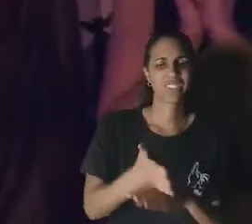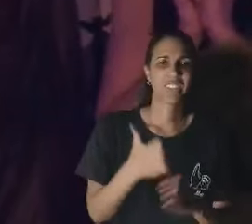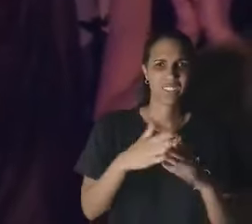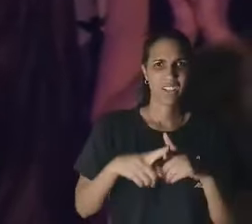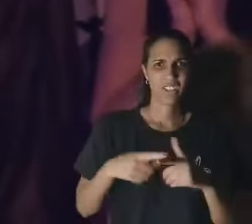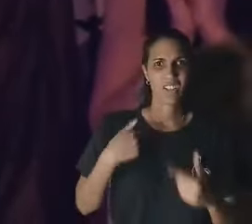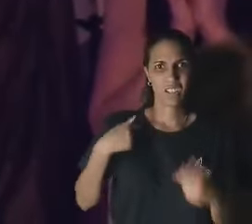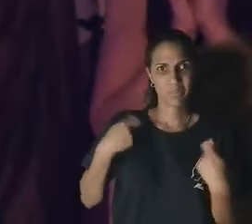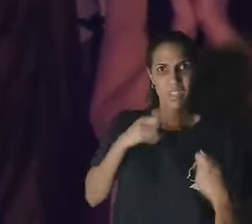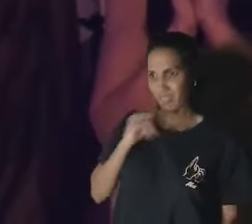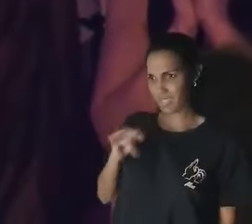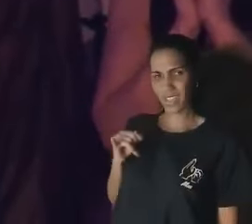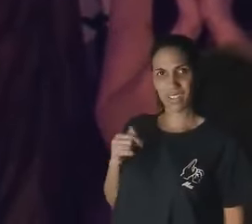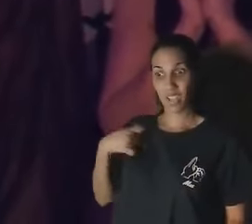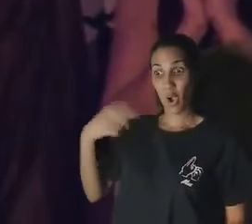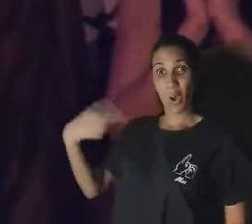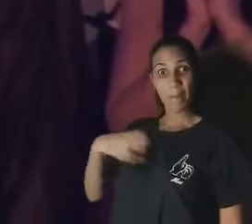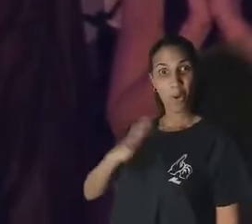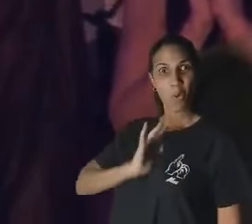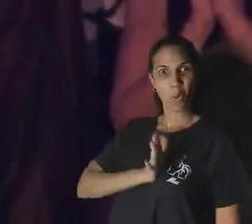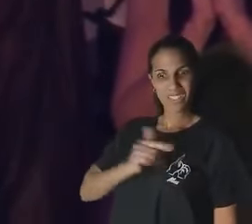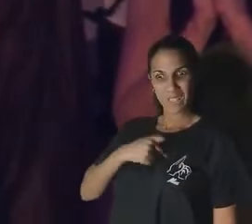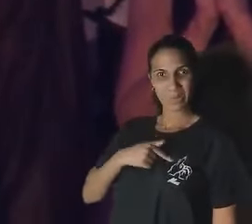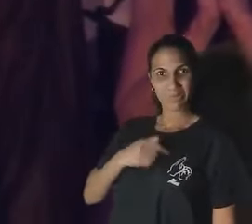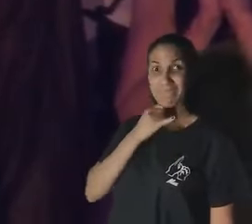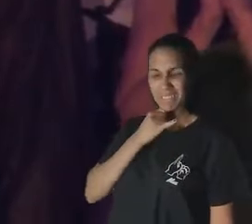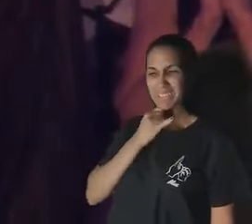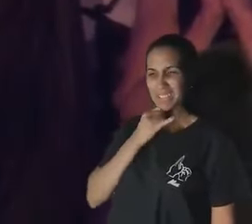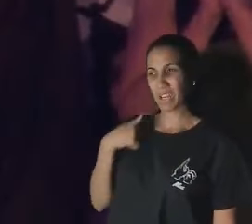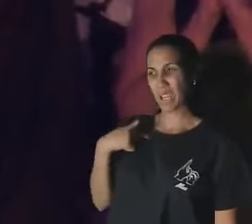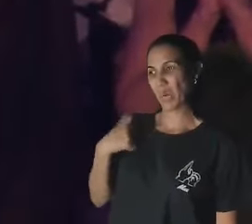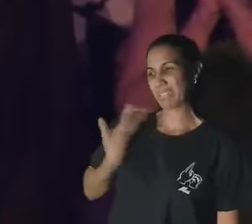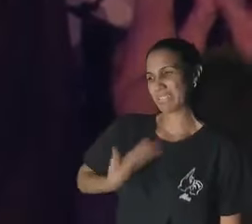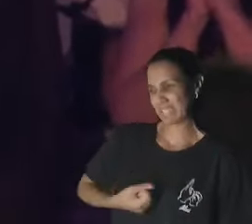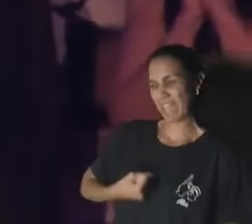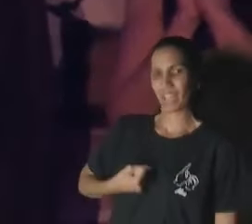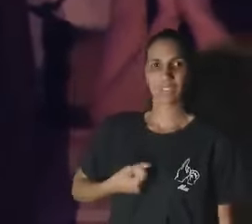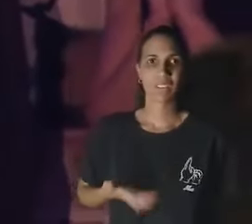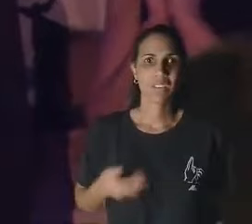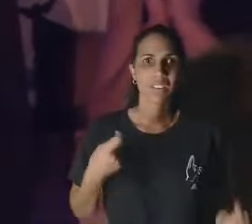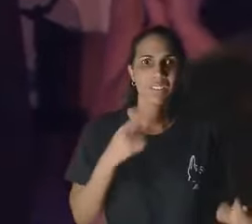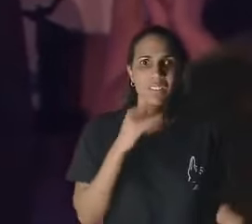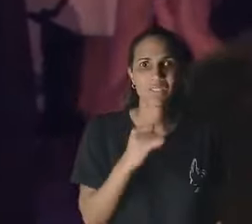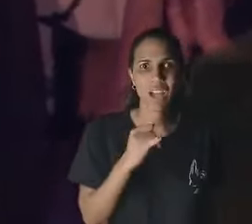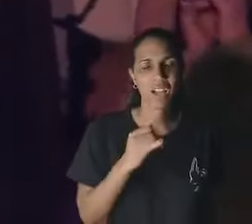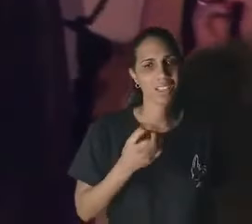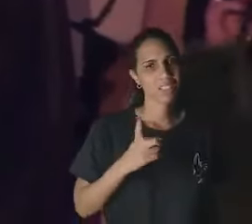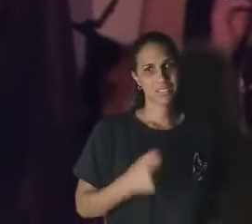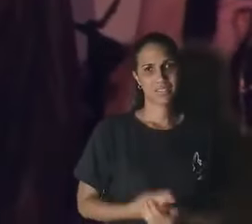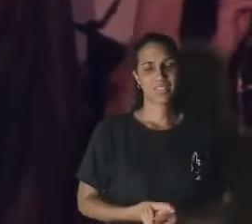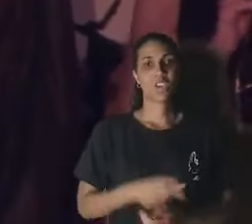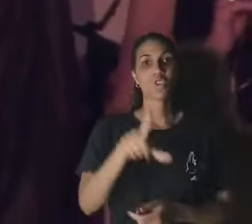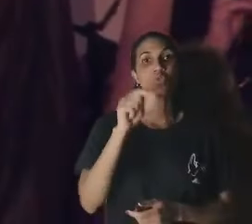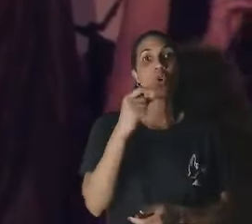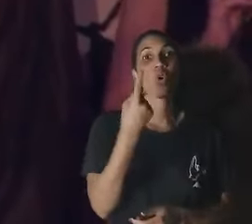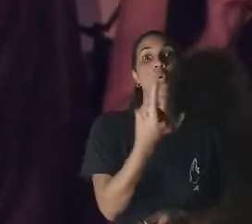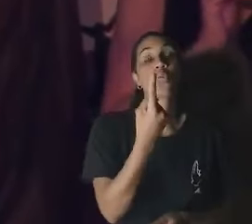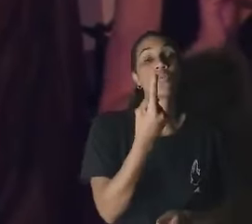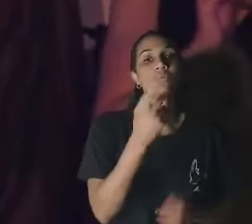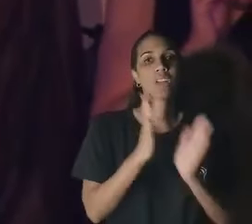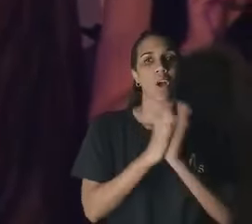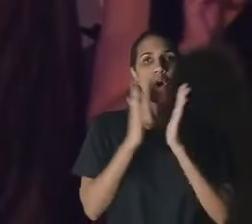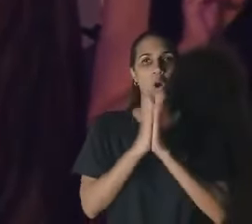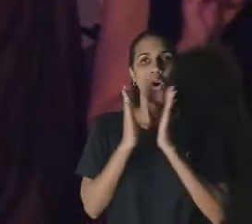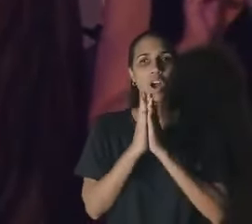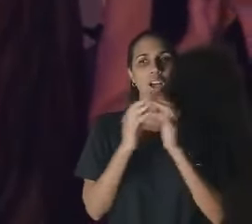isso? Mas não, ao invés disso, eu tinha que apenas chamar um deles para orar por mim.